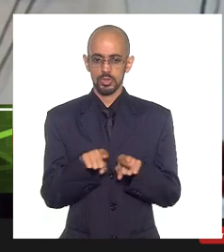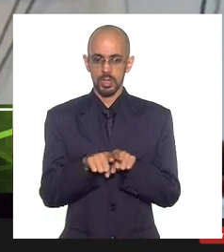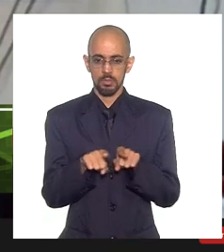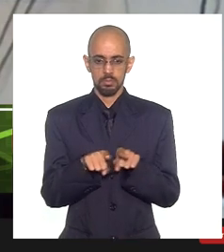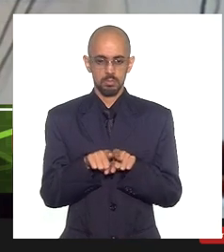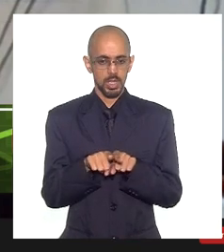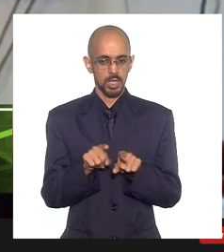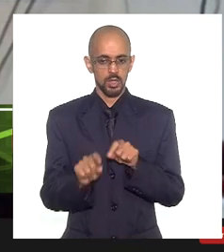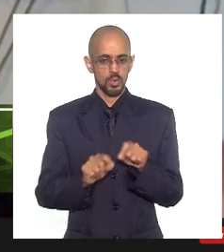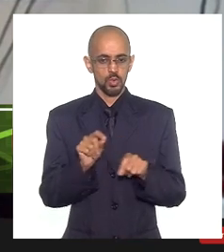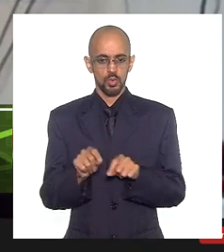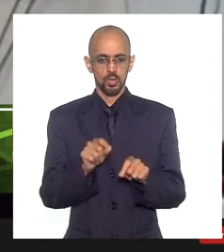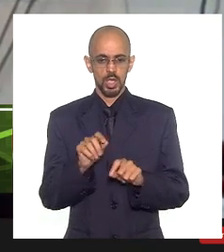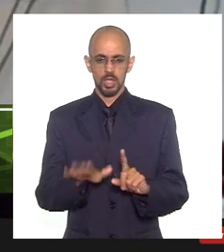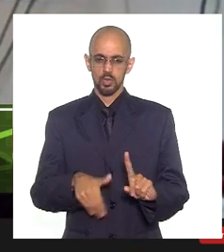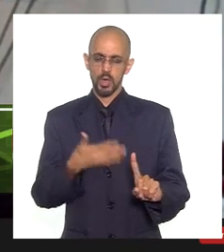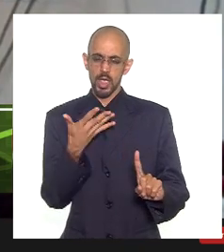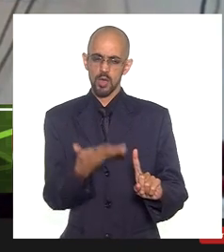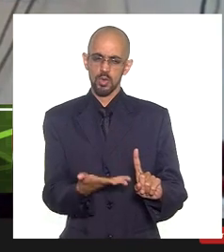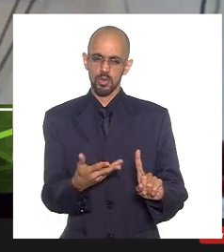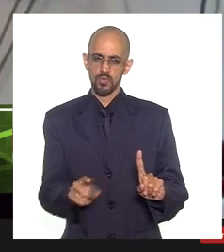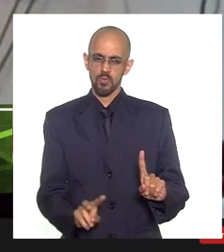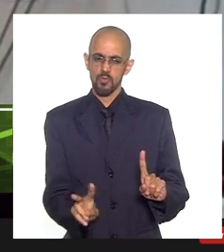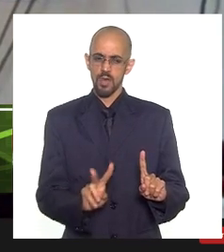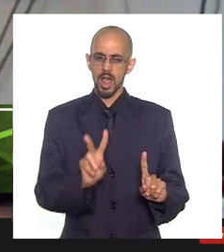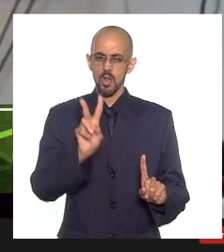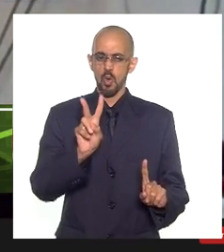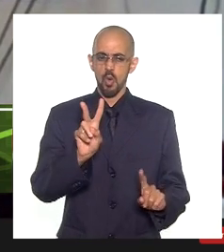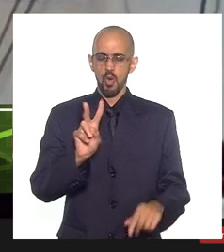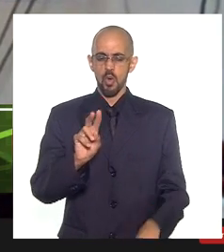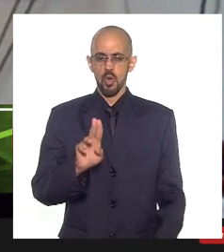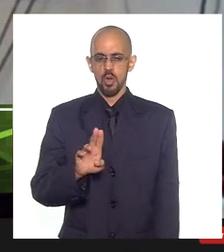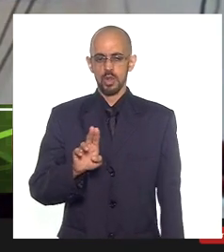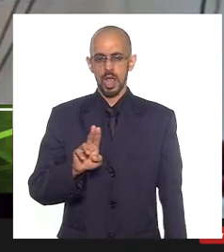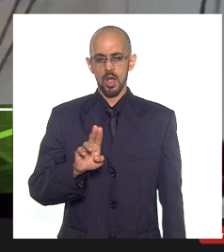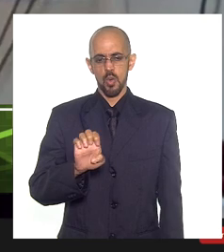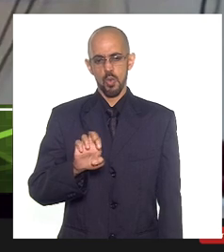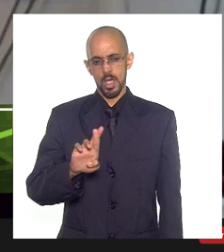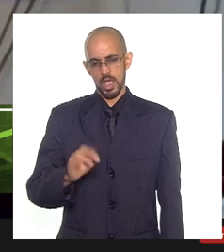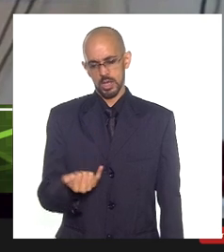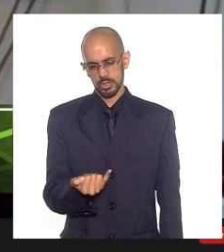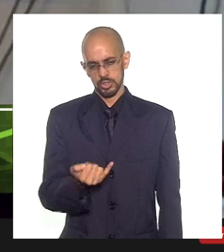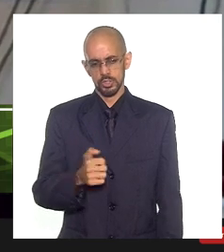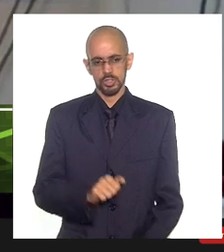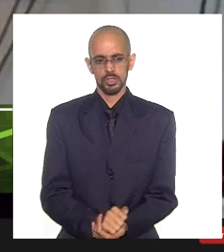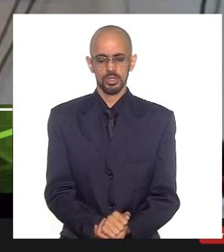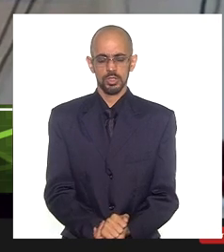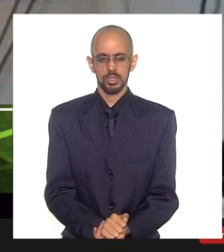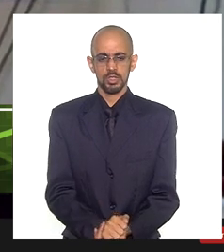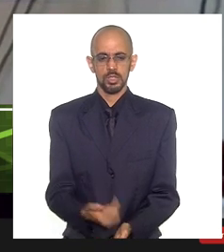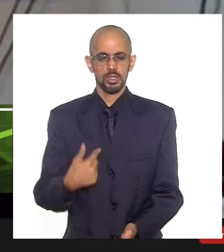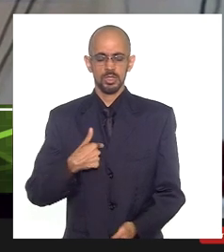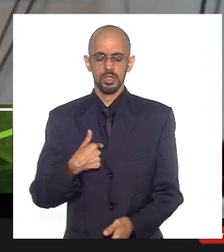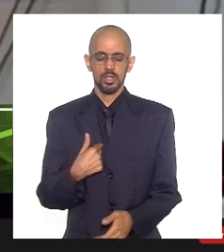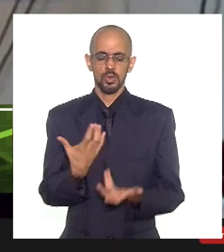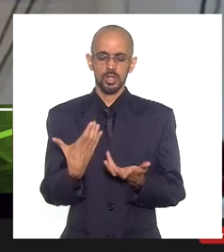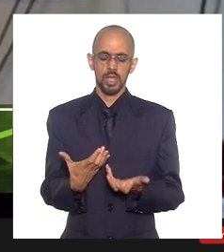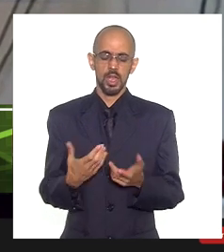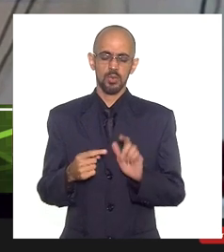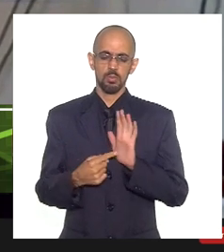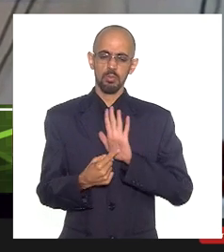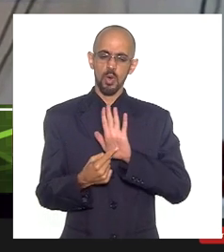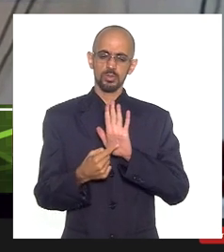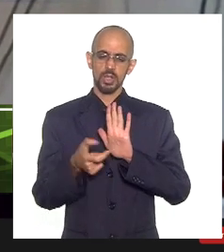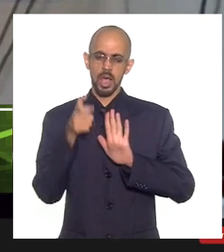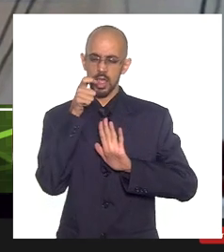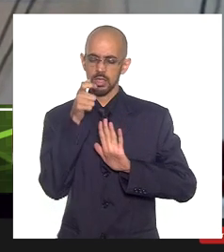o reconhecimento do valor da universidade do estado do Rio de Janeiro e eu venho chamar a atenção para algo que já